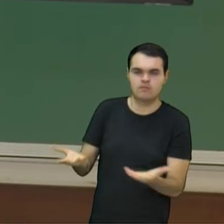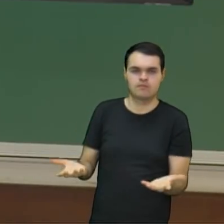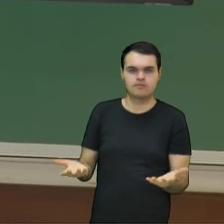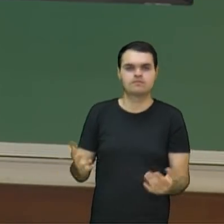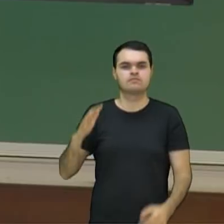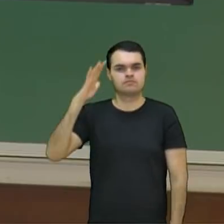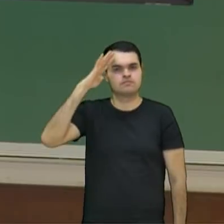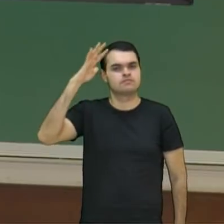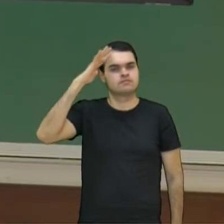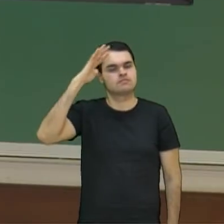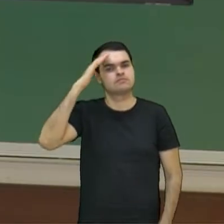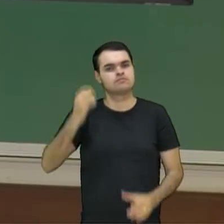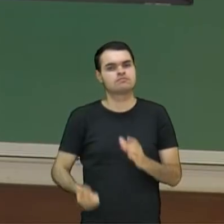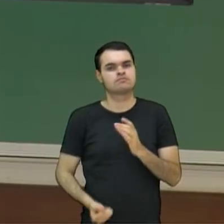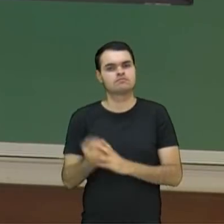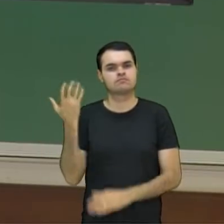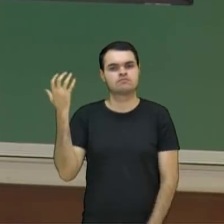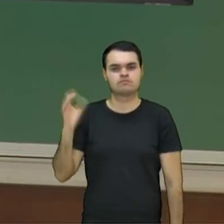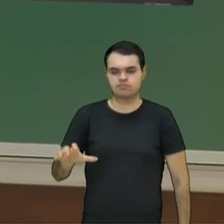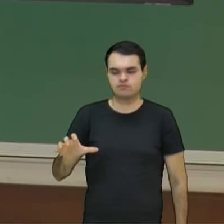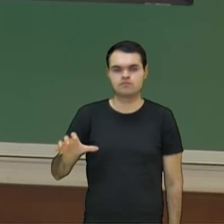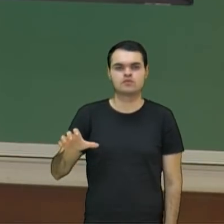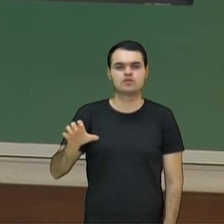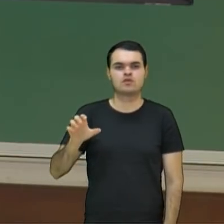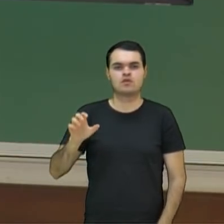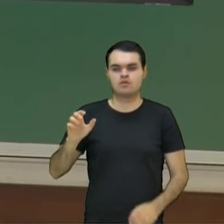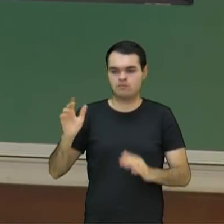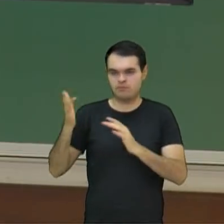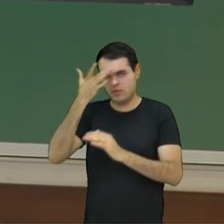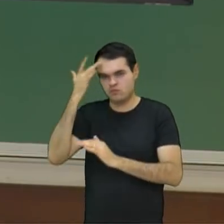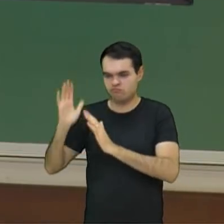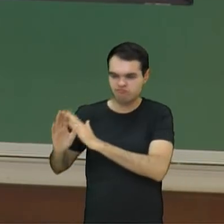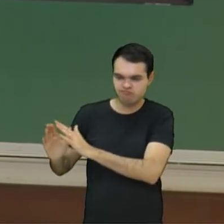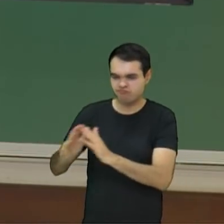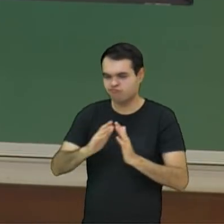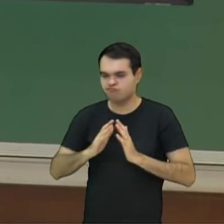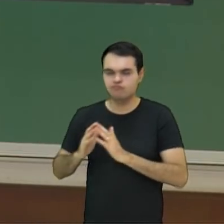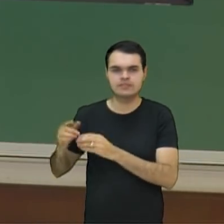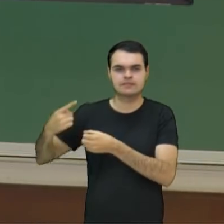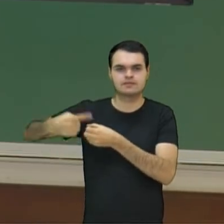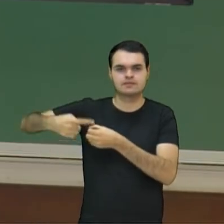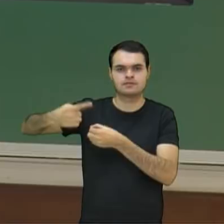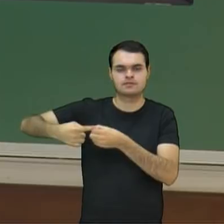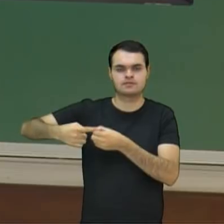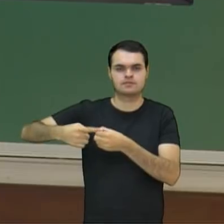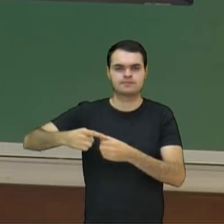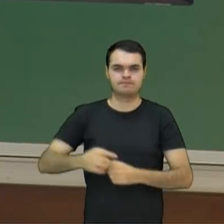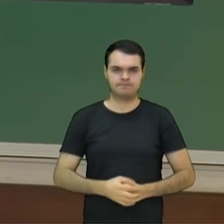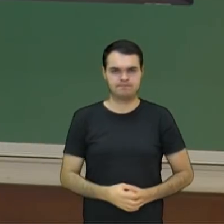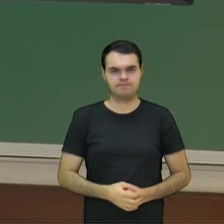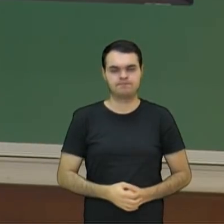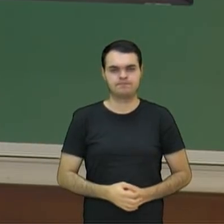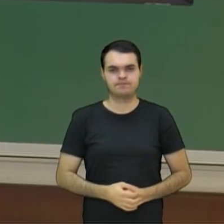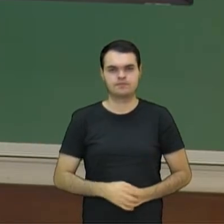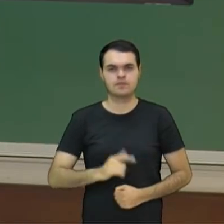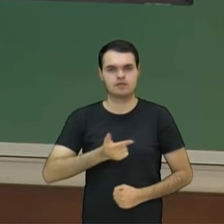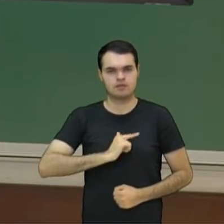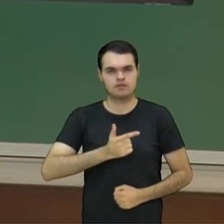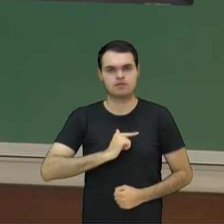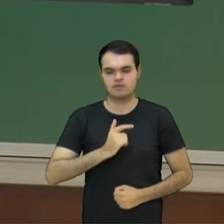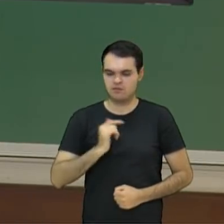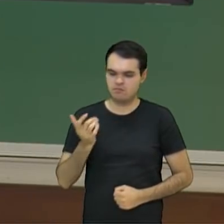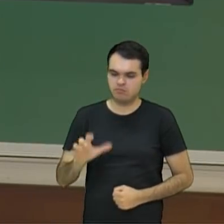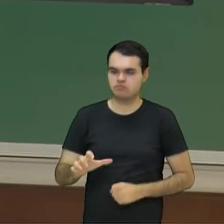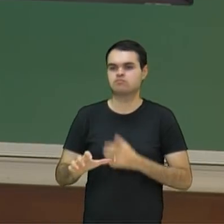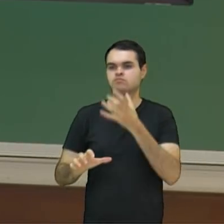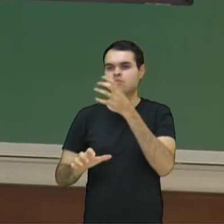no surgimento dos núcleos urbanos, no surgimento das cidades. Então, eu tenho o surgimento ali de vários